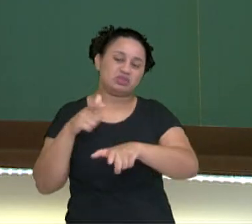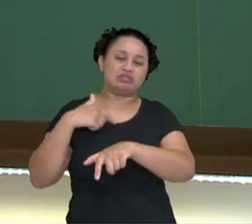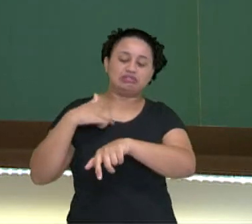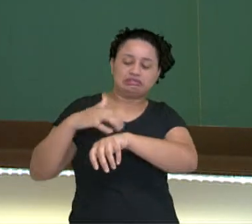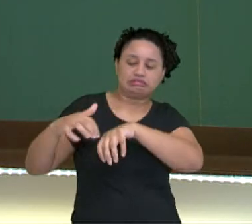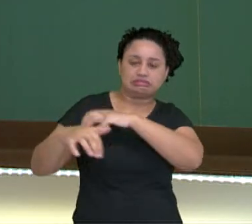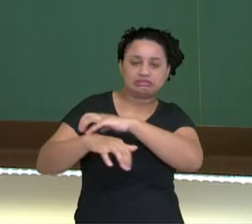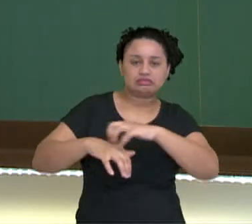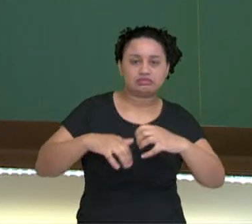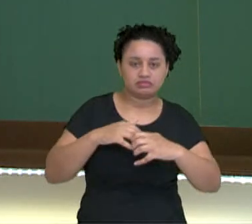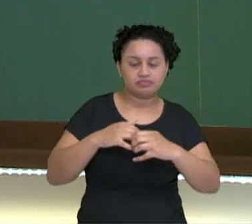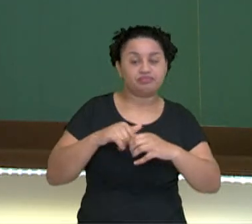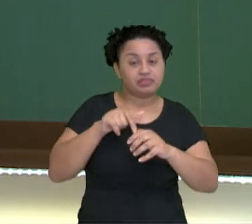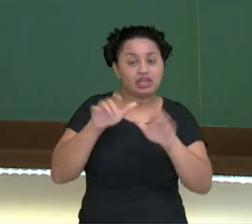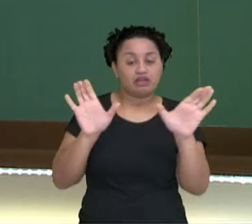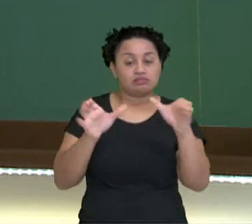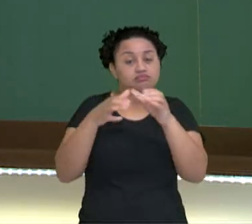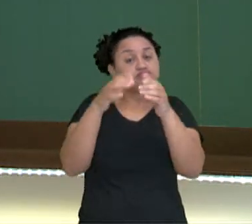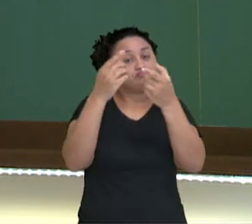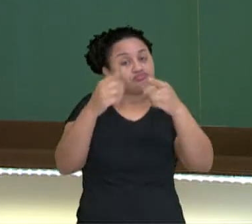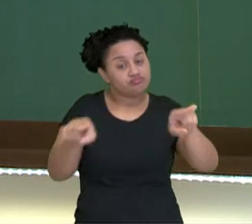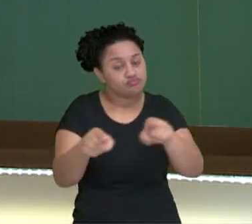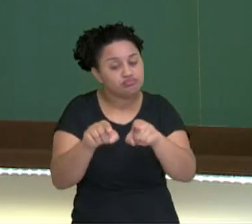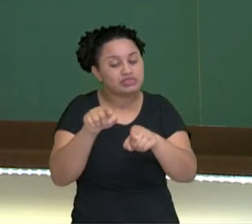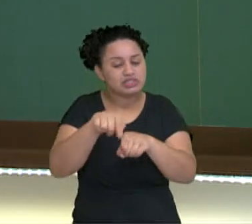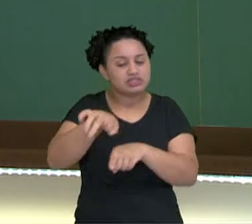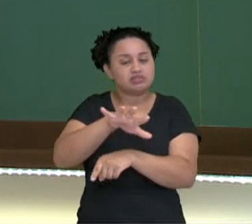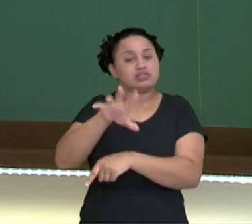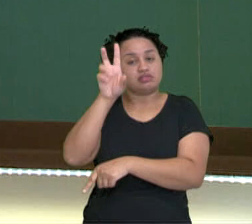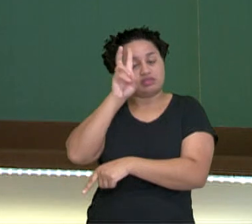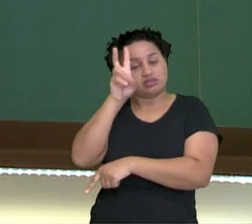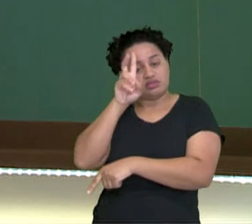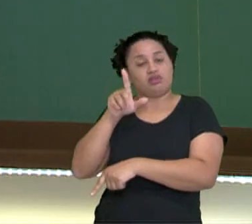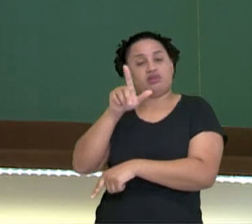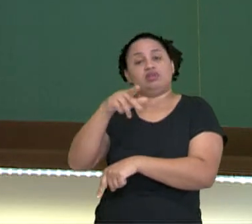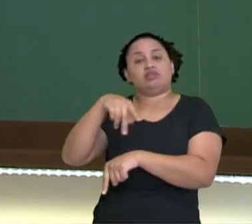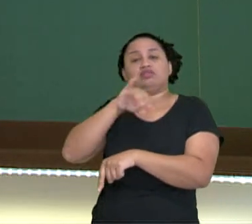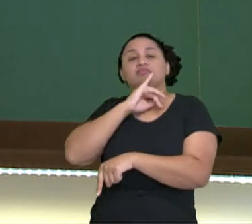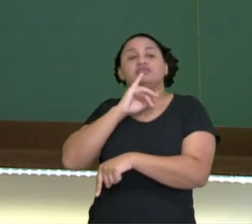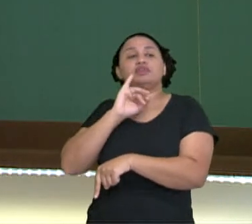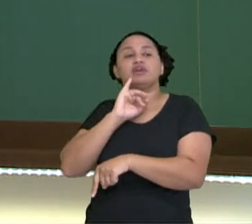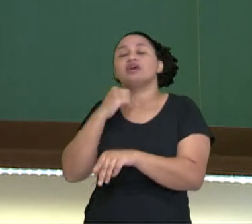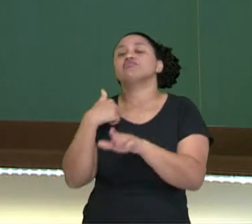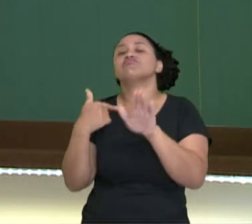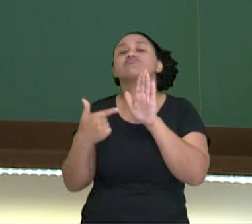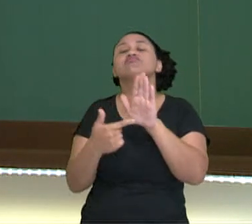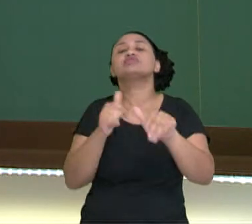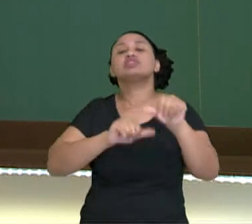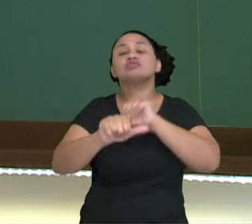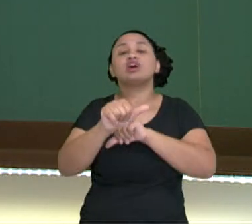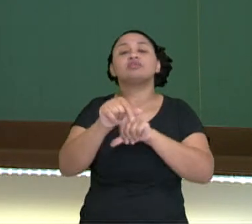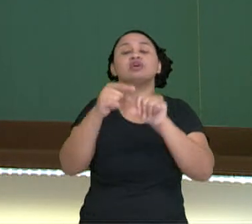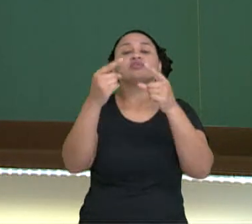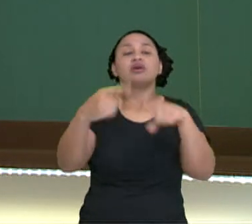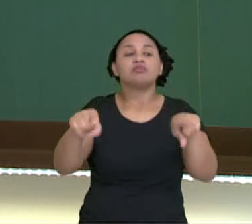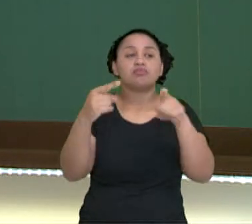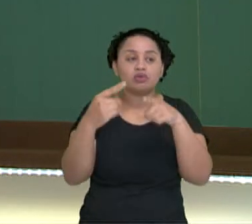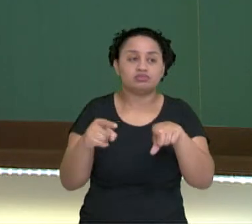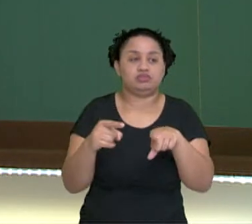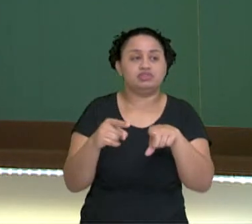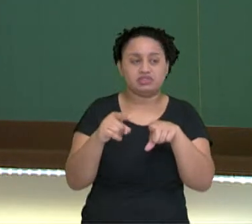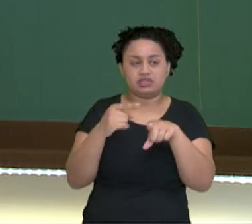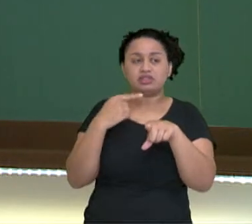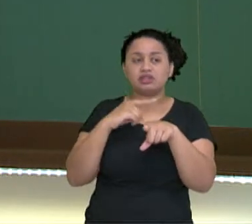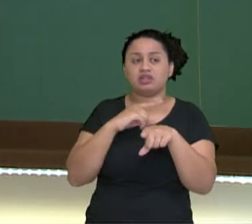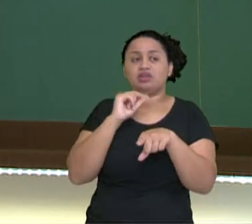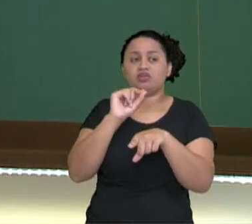essa passagem histórica da Irlanda e vai transformar na música Sunday Bloody Sunday, que é uma música que gerou bastante sucesso para